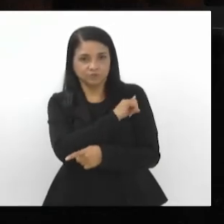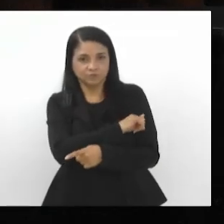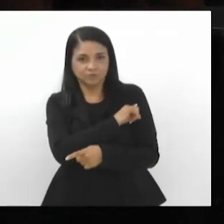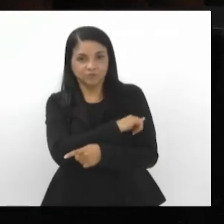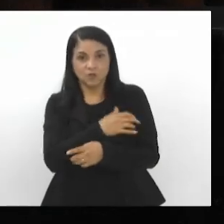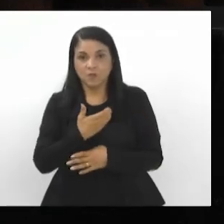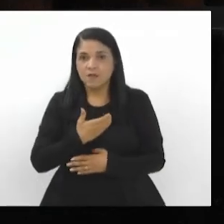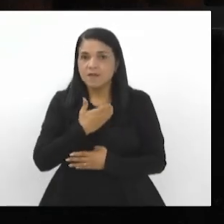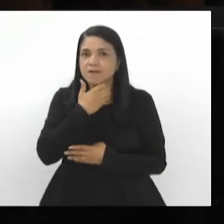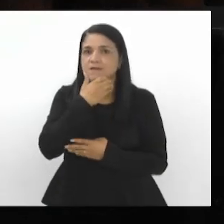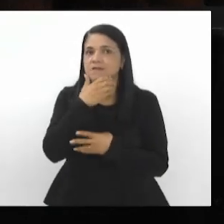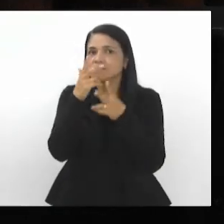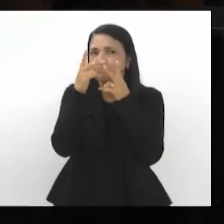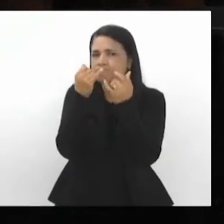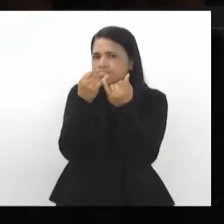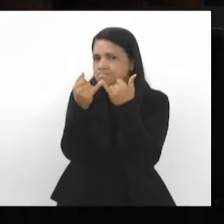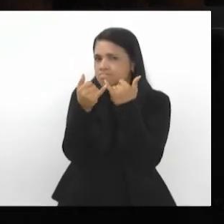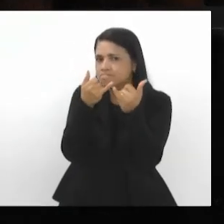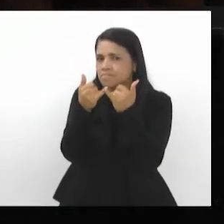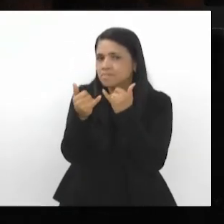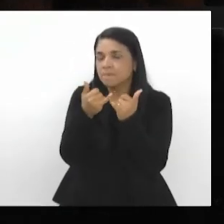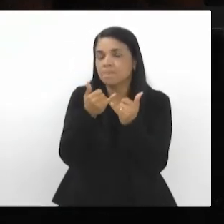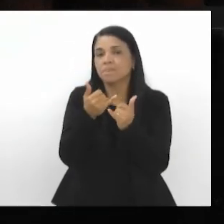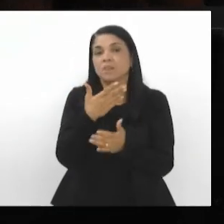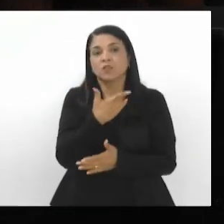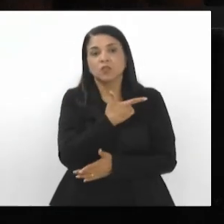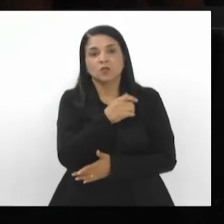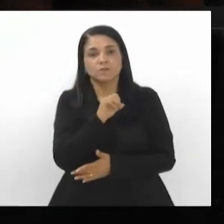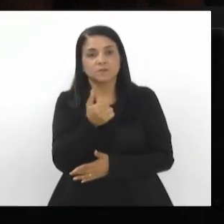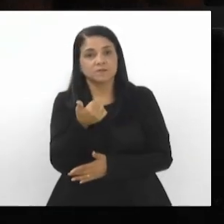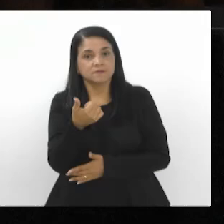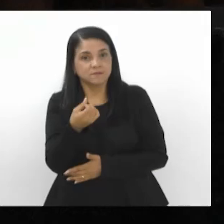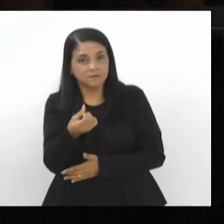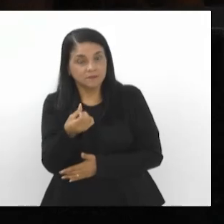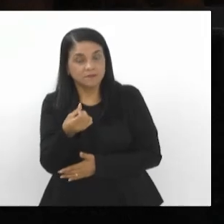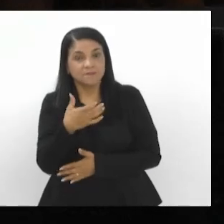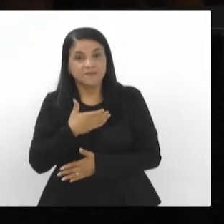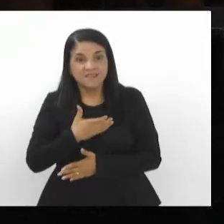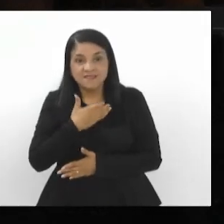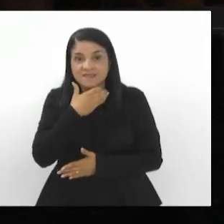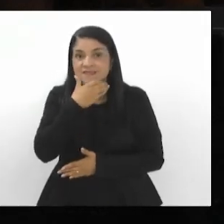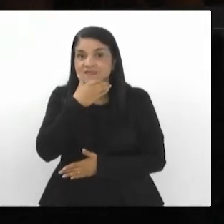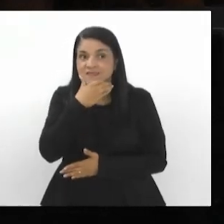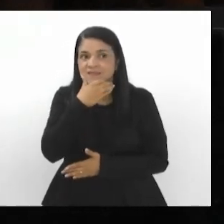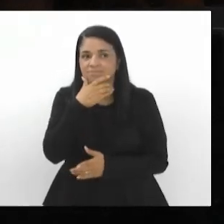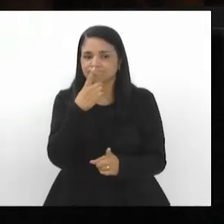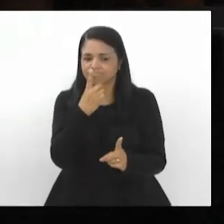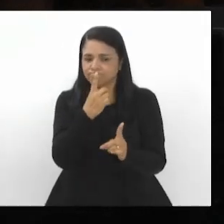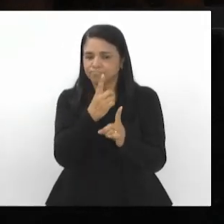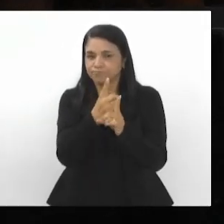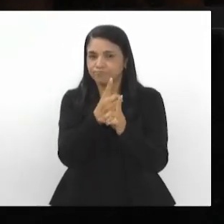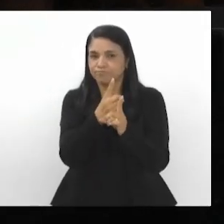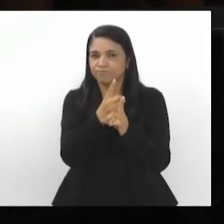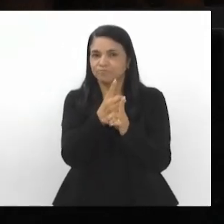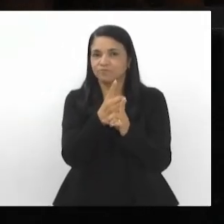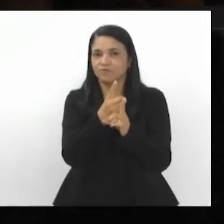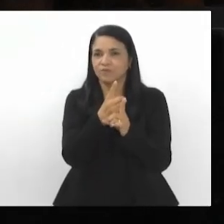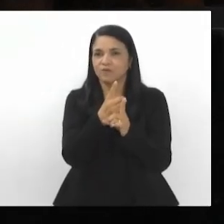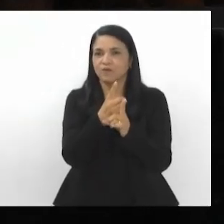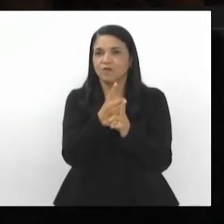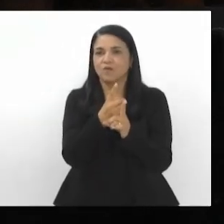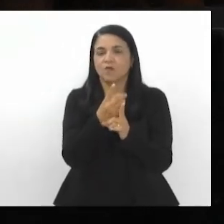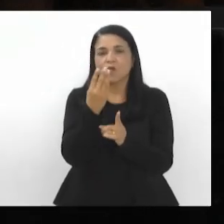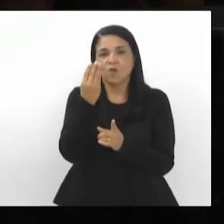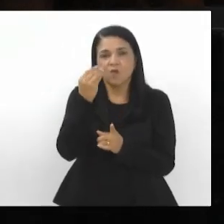crise semelhante à que vivemos em 2016. E uma crise que teve como diagnóstico o fraco empenho